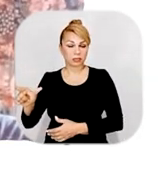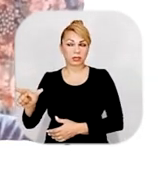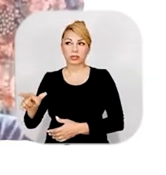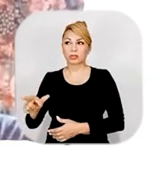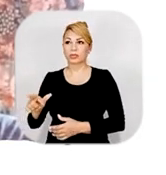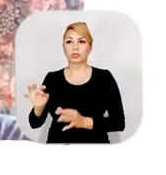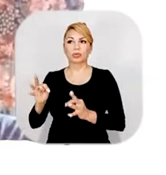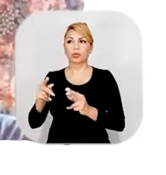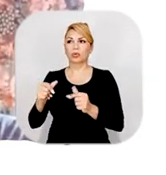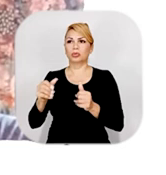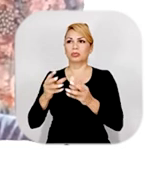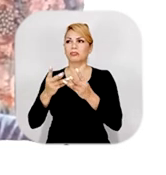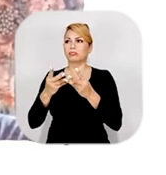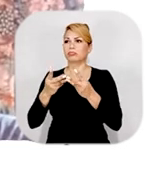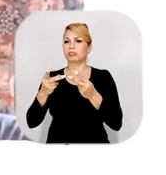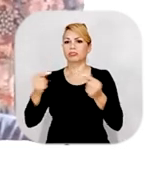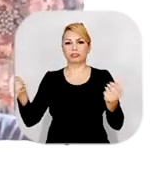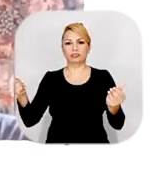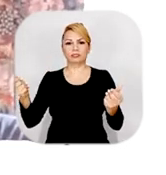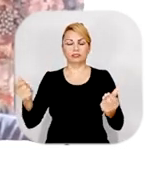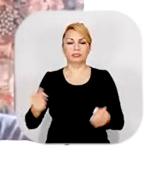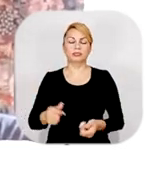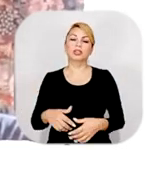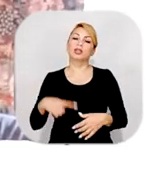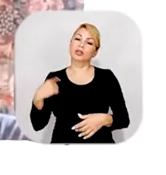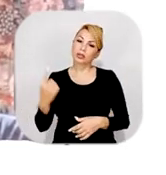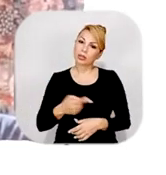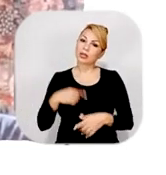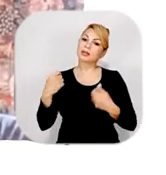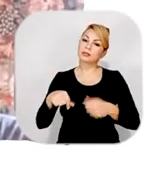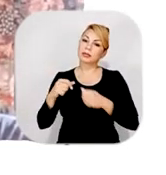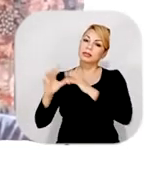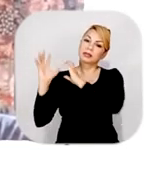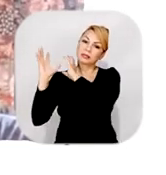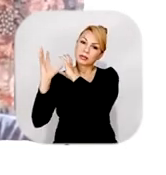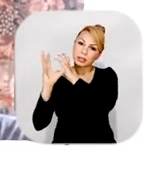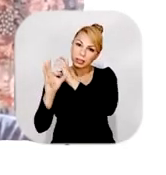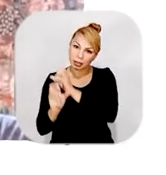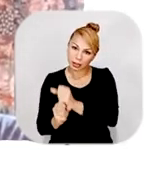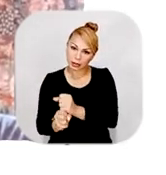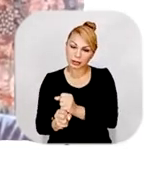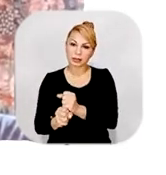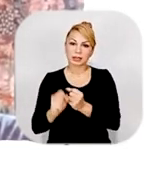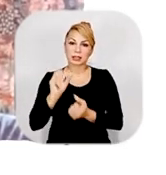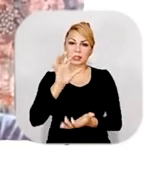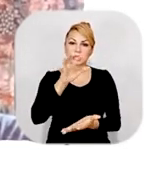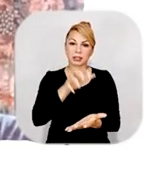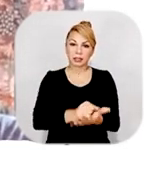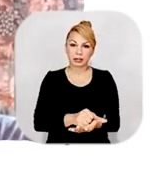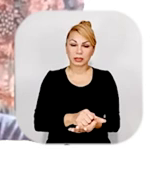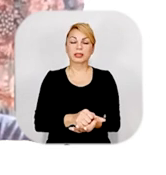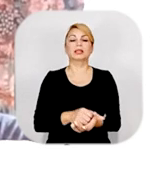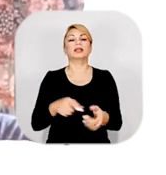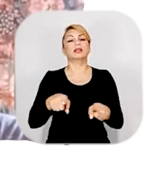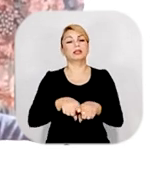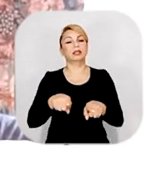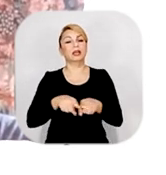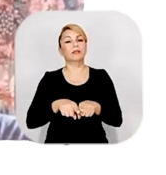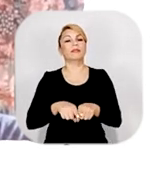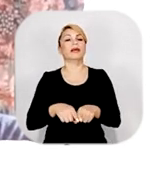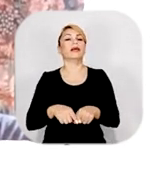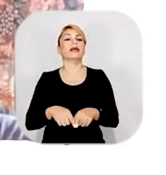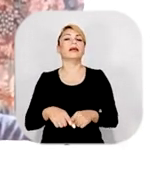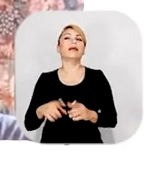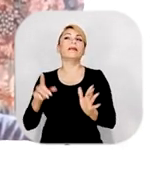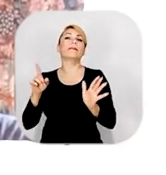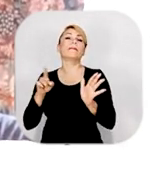indo embora, né? Então, temos que resgatar isso, mas resgatar levando ao questionamento